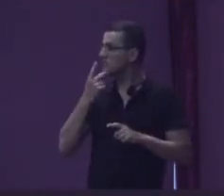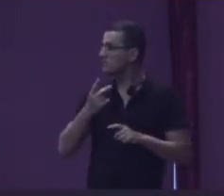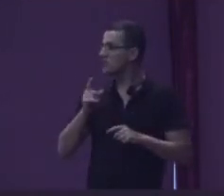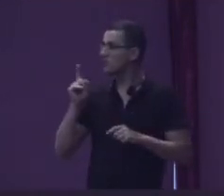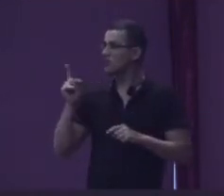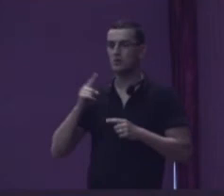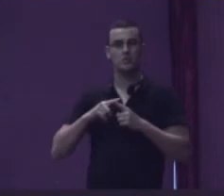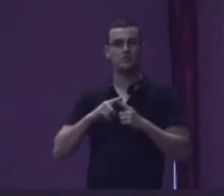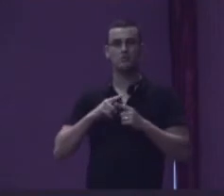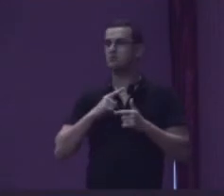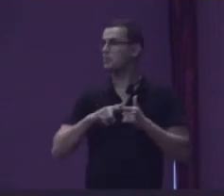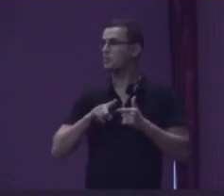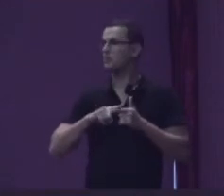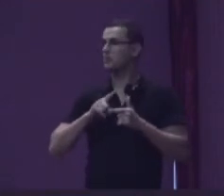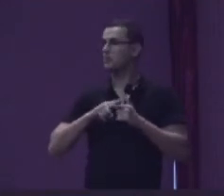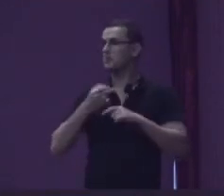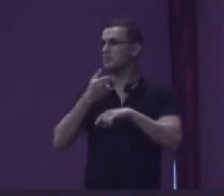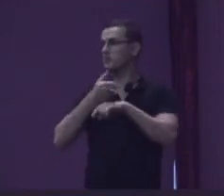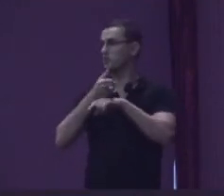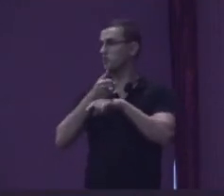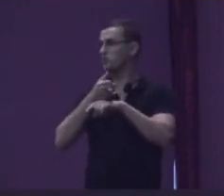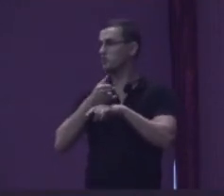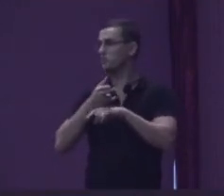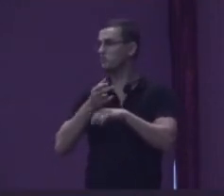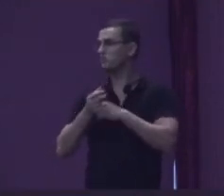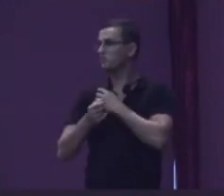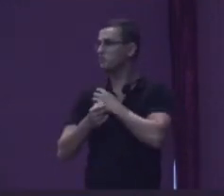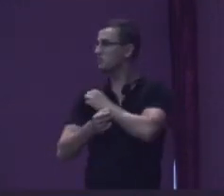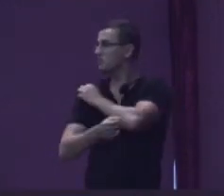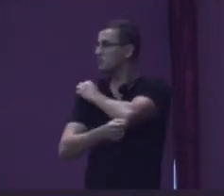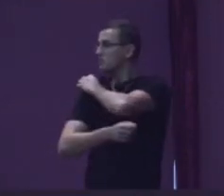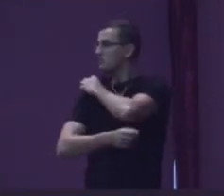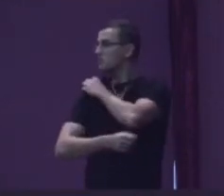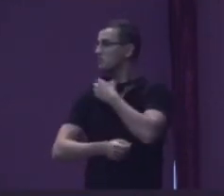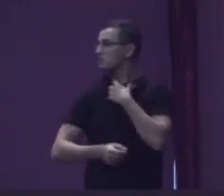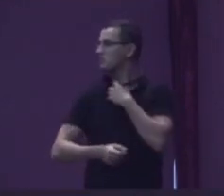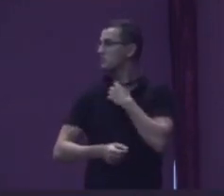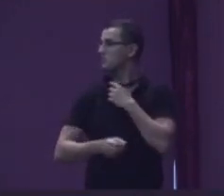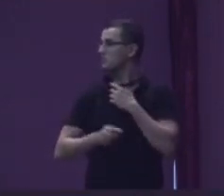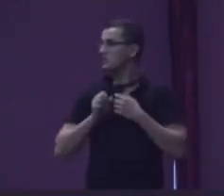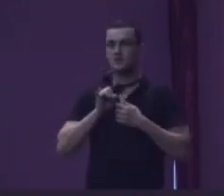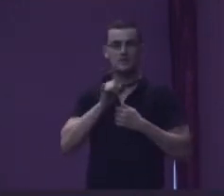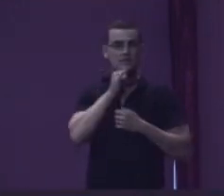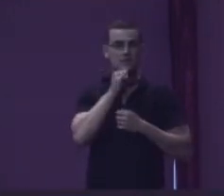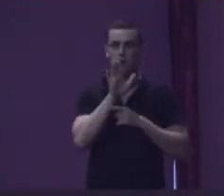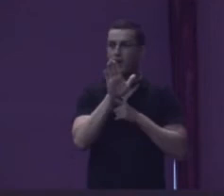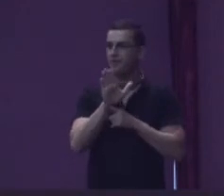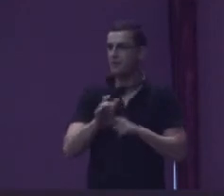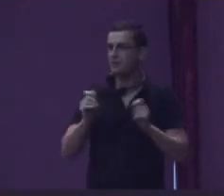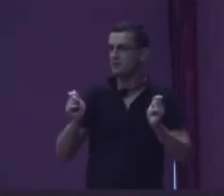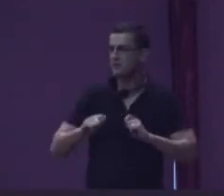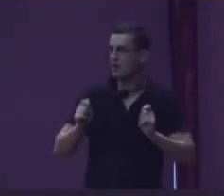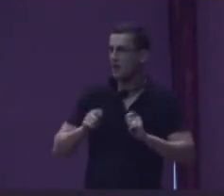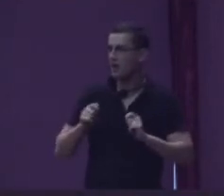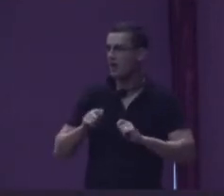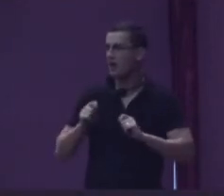por problemas técnicos não poderia passar. Mas a gente pode ver se dá para passar à tarde, alguma coisa assim.